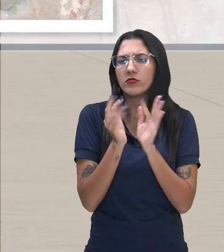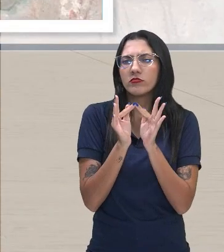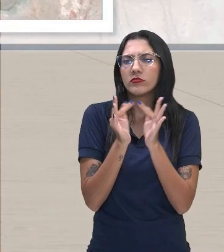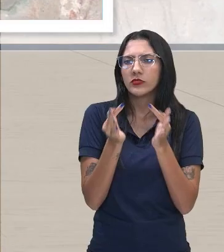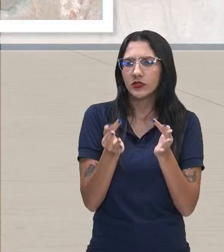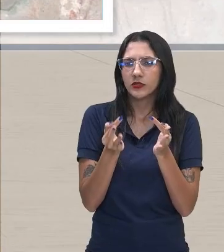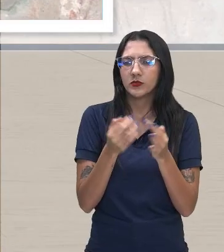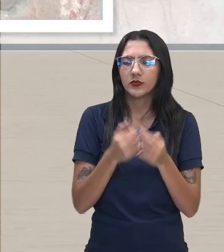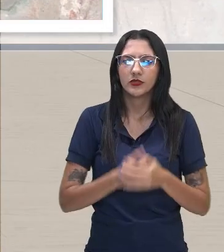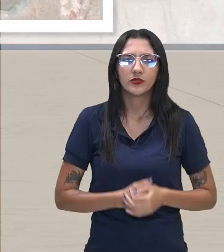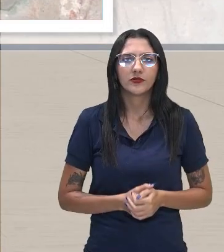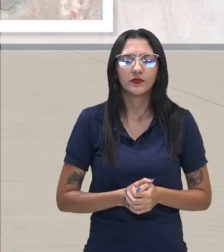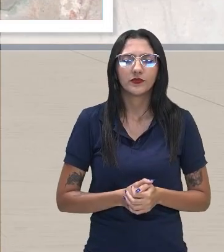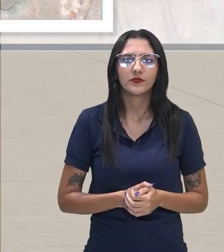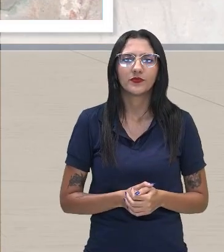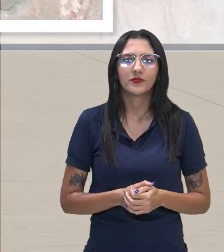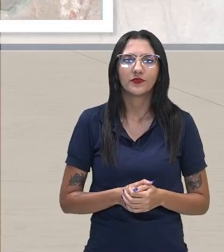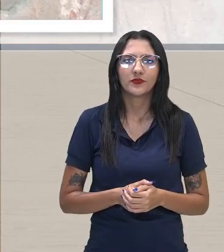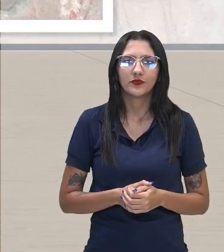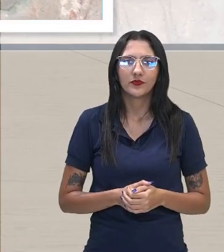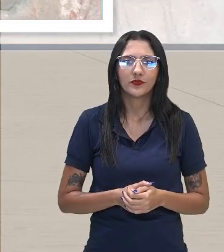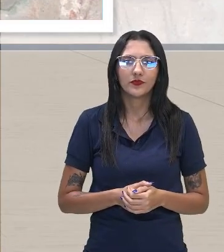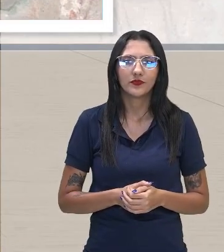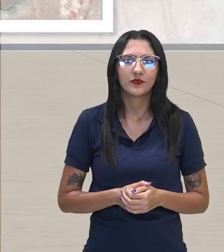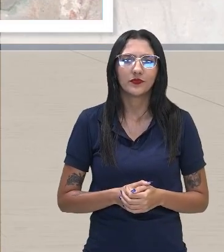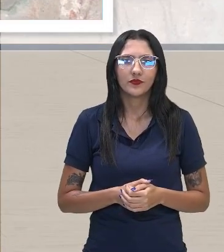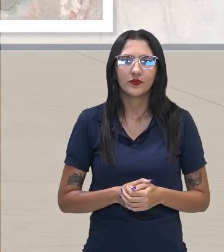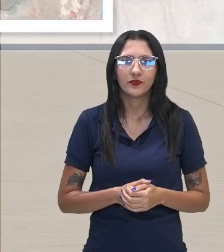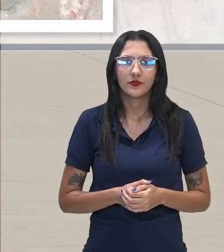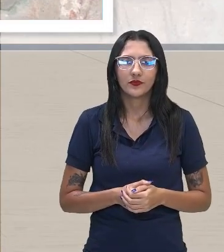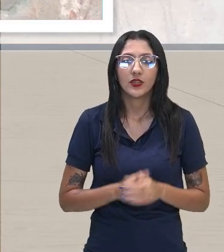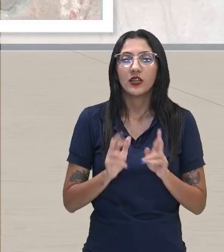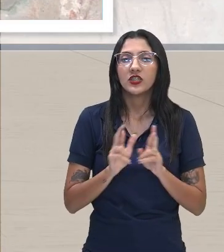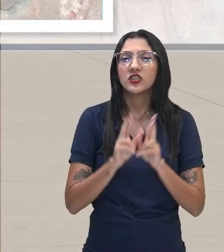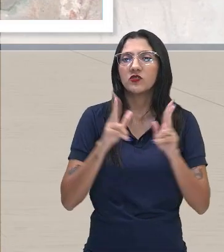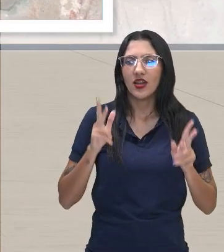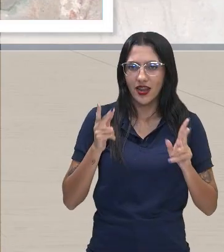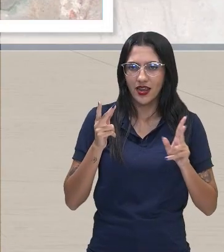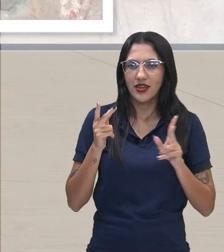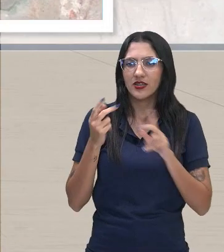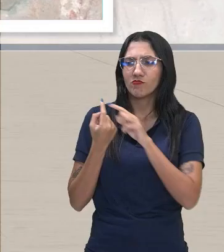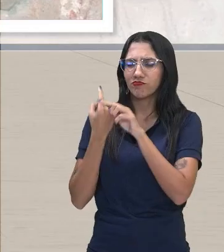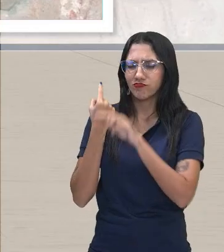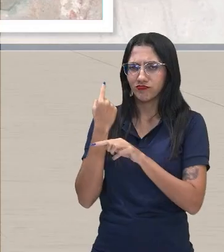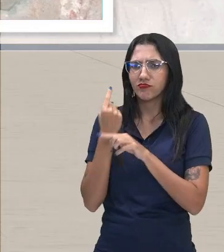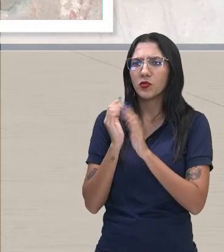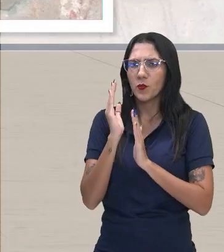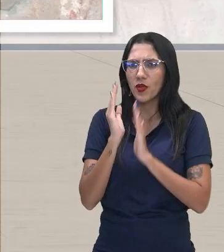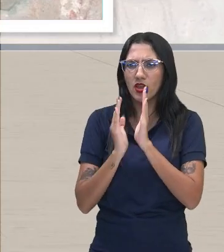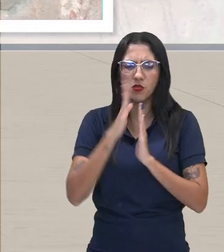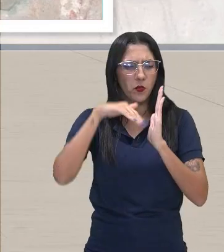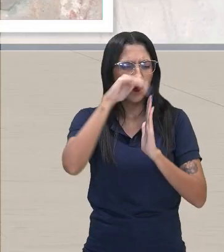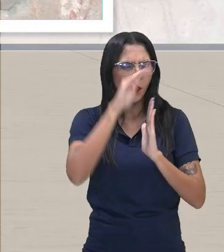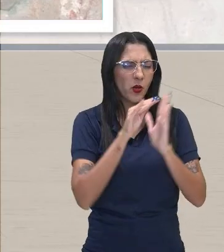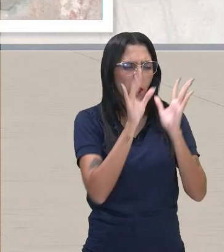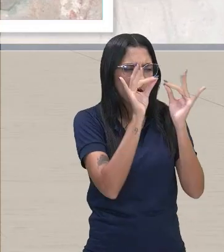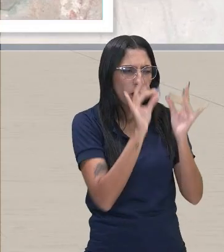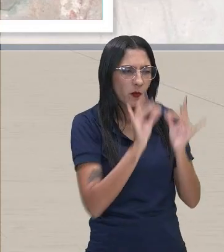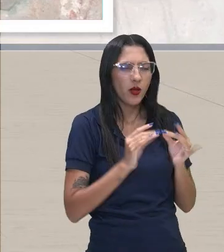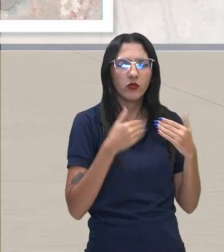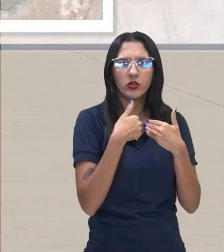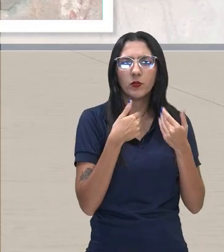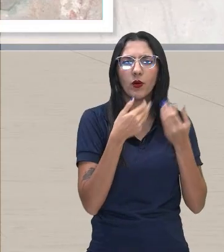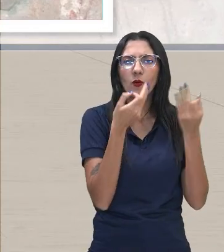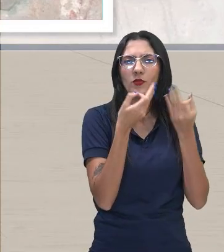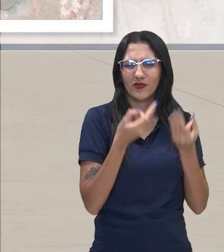não como acontece com os animais lá no período paleolítico, como vocês podem observar